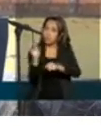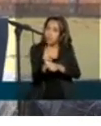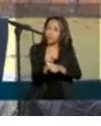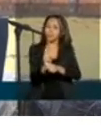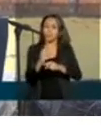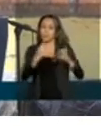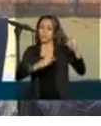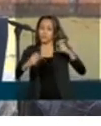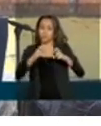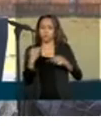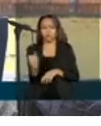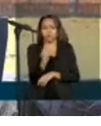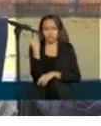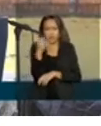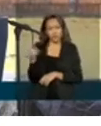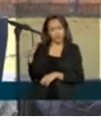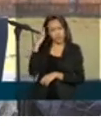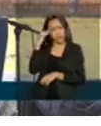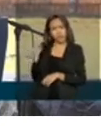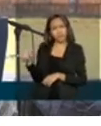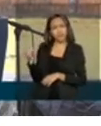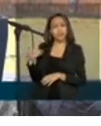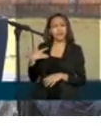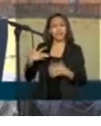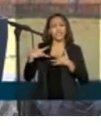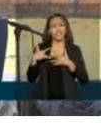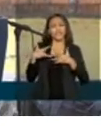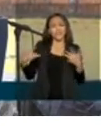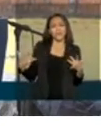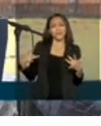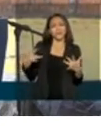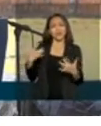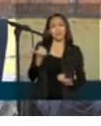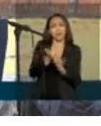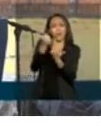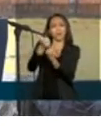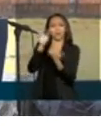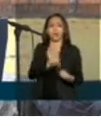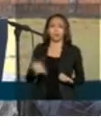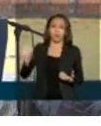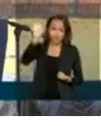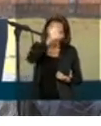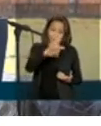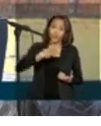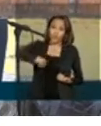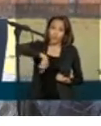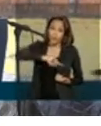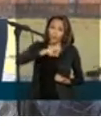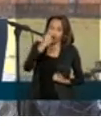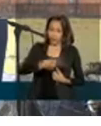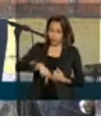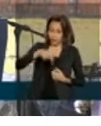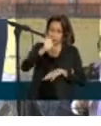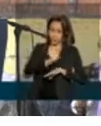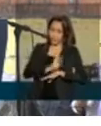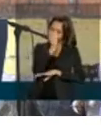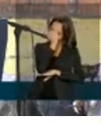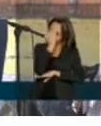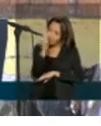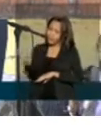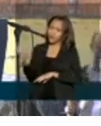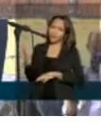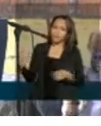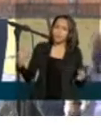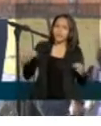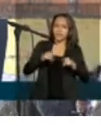solidário com os entes federados que têm atuado conjuntamente nessas questões. Somos muito gratos à sua presença e à parceria